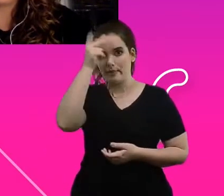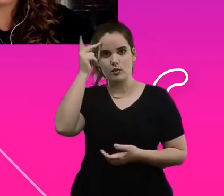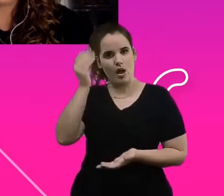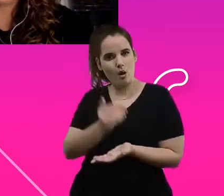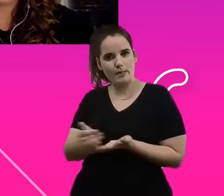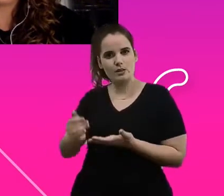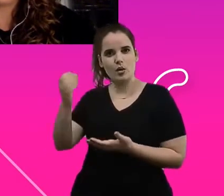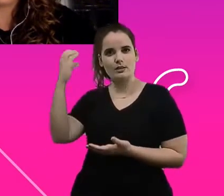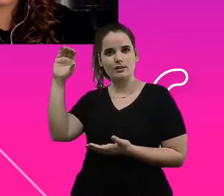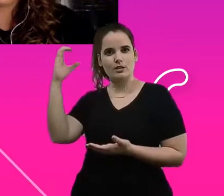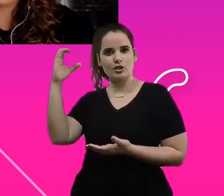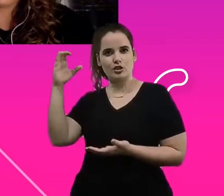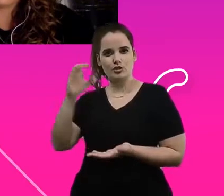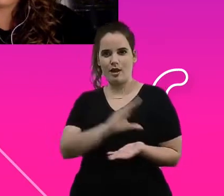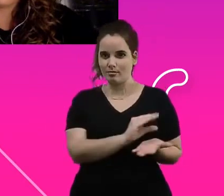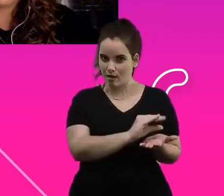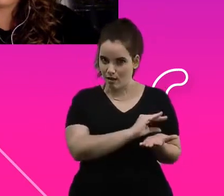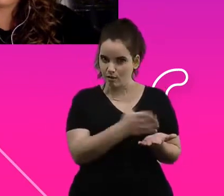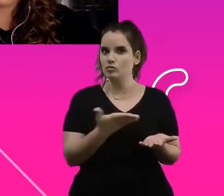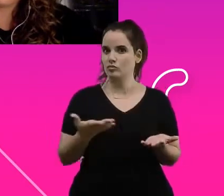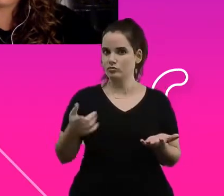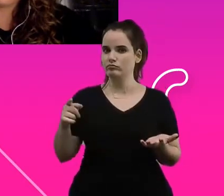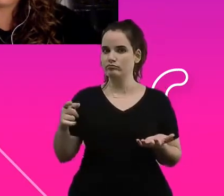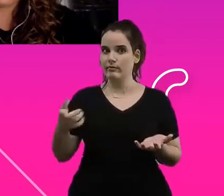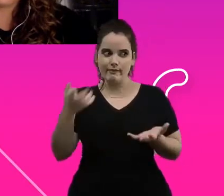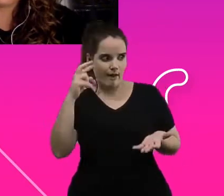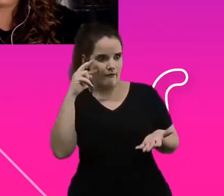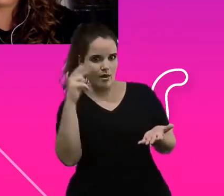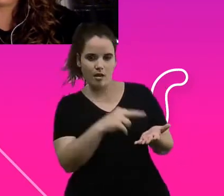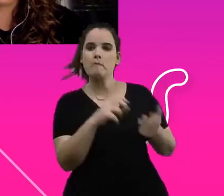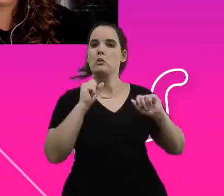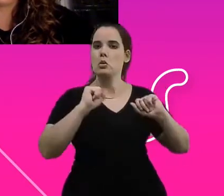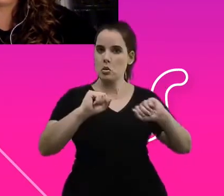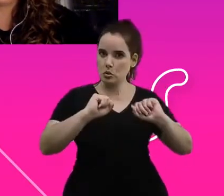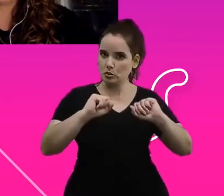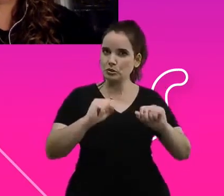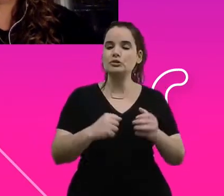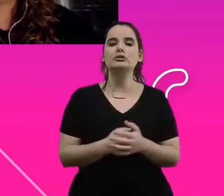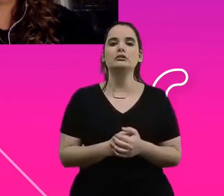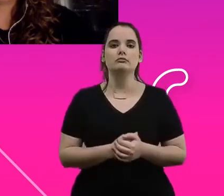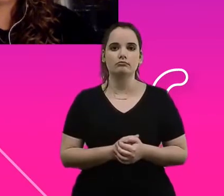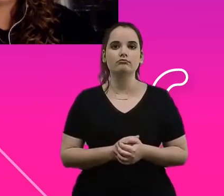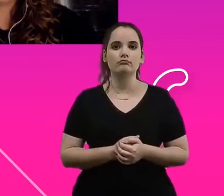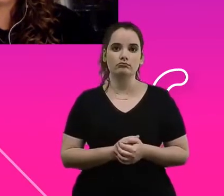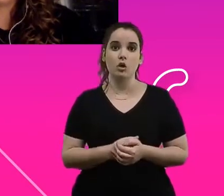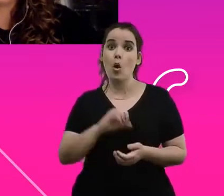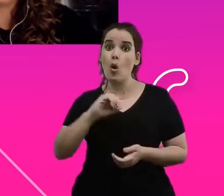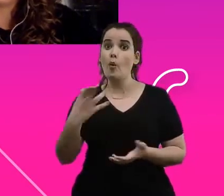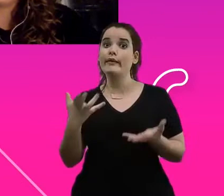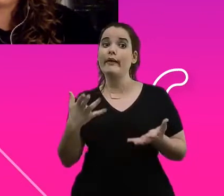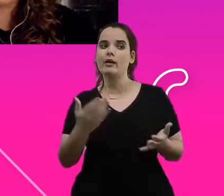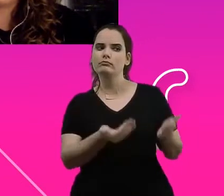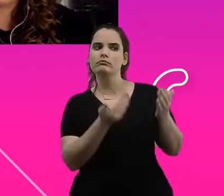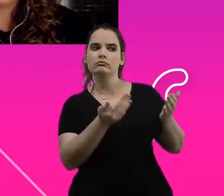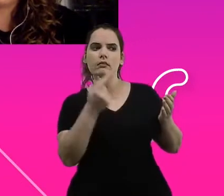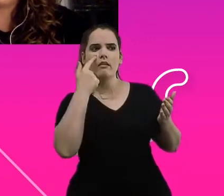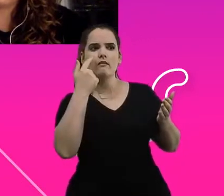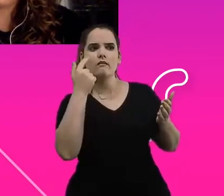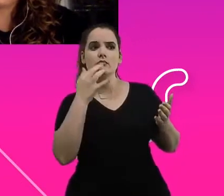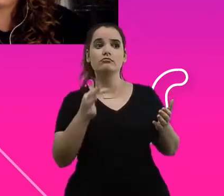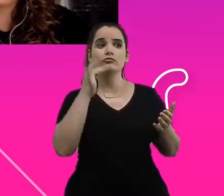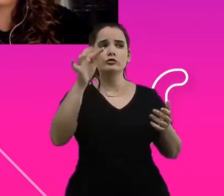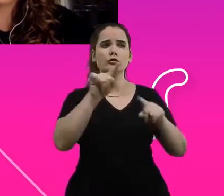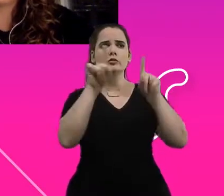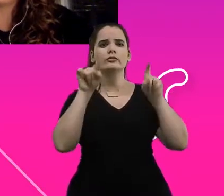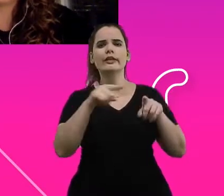de dados que criaram visualizações, ou mesmo análises preditivas, como as que vemos aqui no